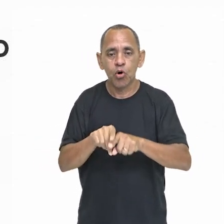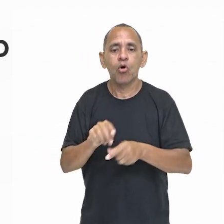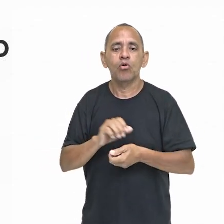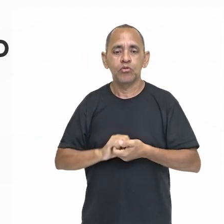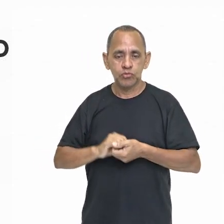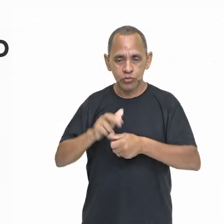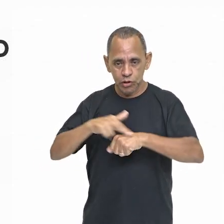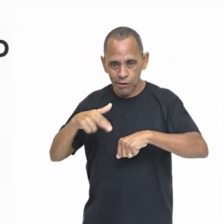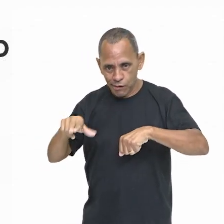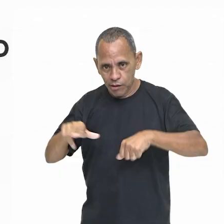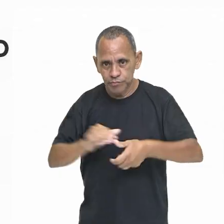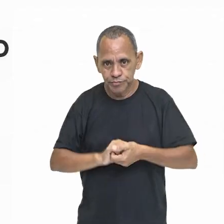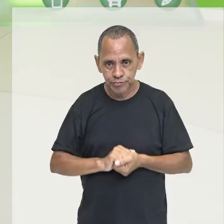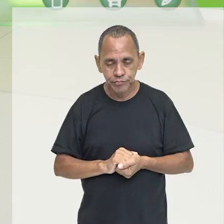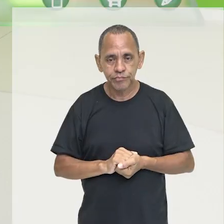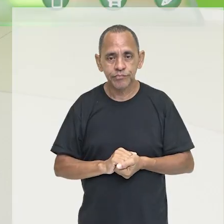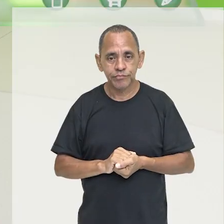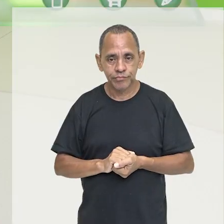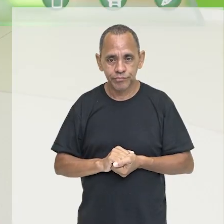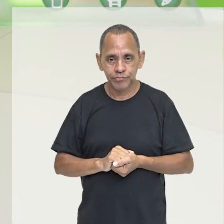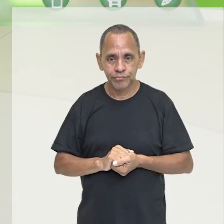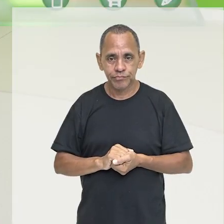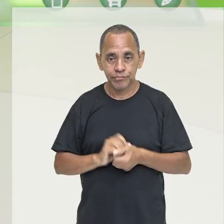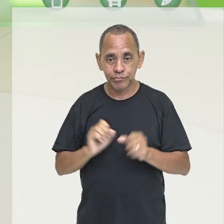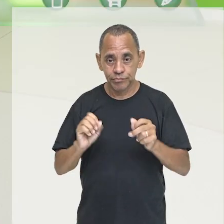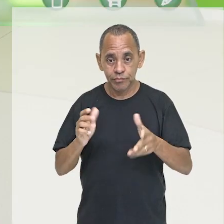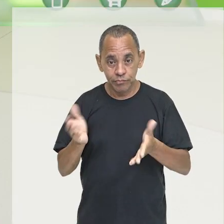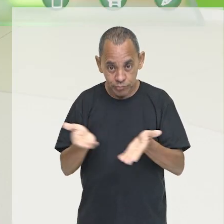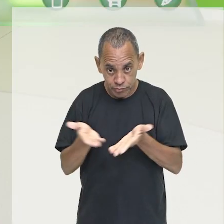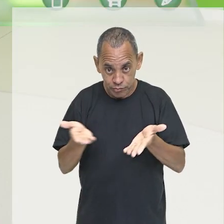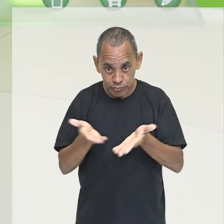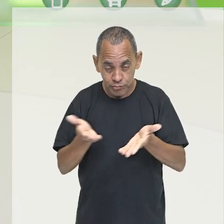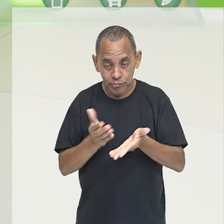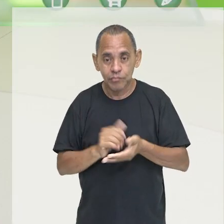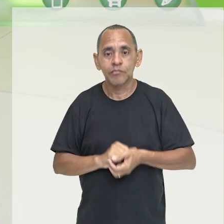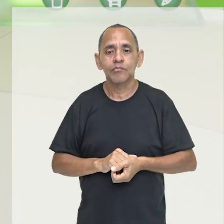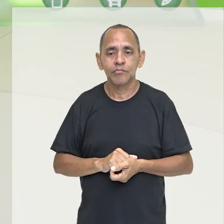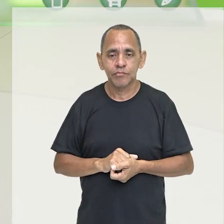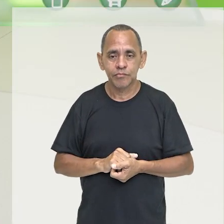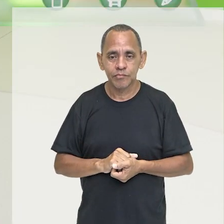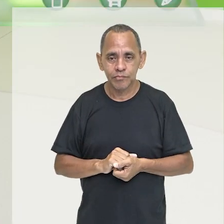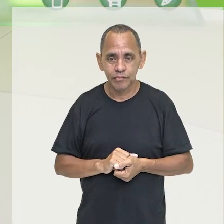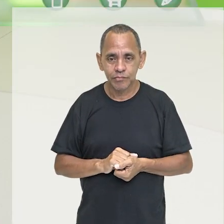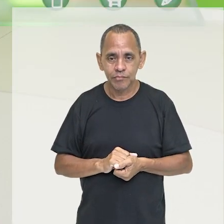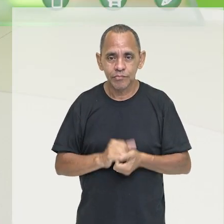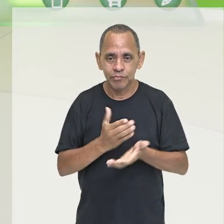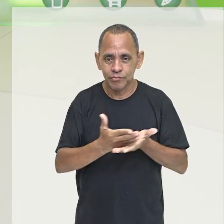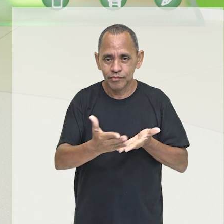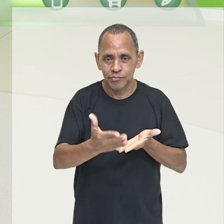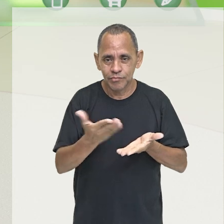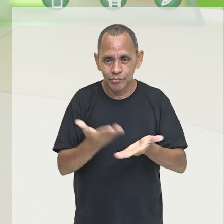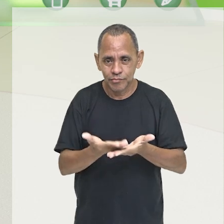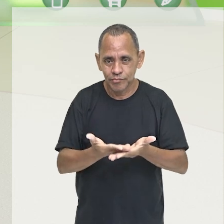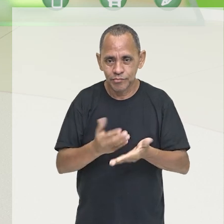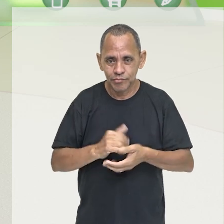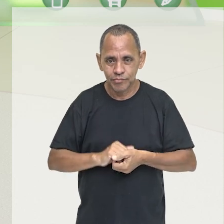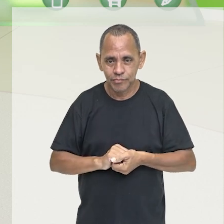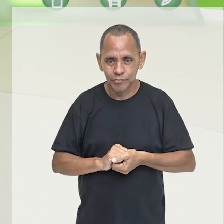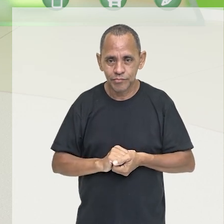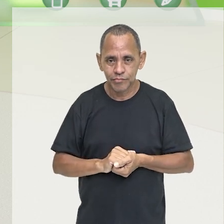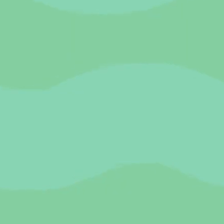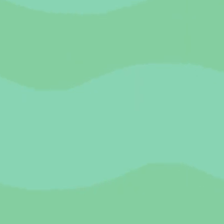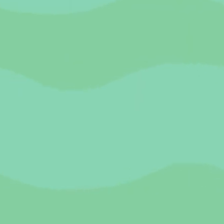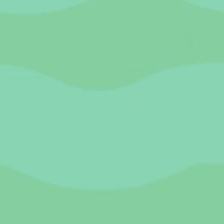ou radiação. Muito bem, pessoal. E agora que já estamos apresentados, vamos à